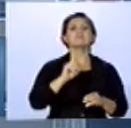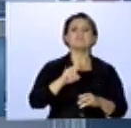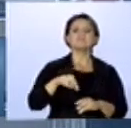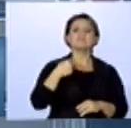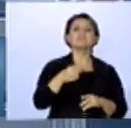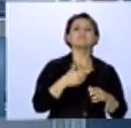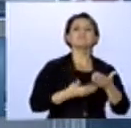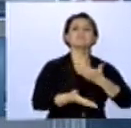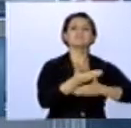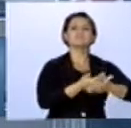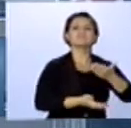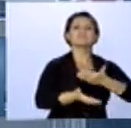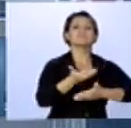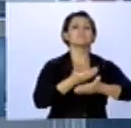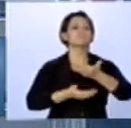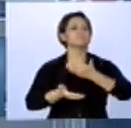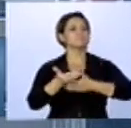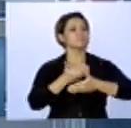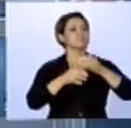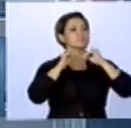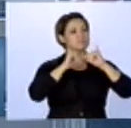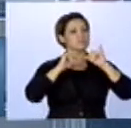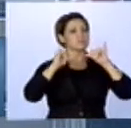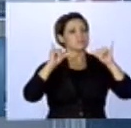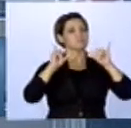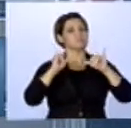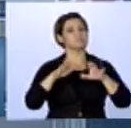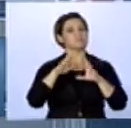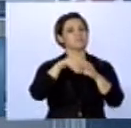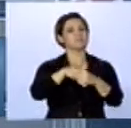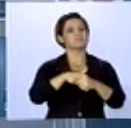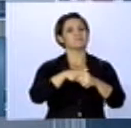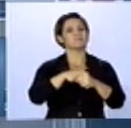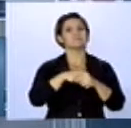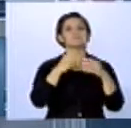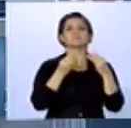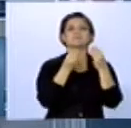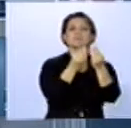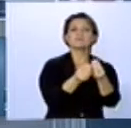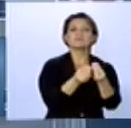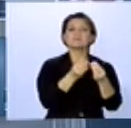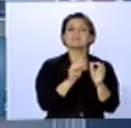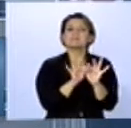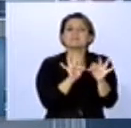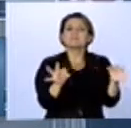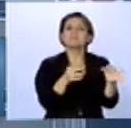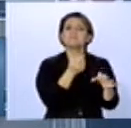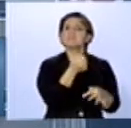é envolver o cidadão na campanha eleitoral por meio de doações pequenas